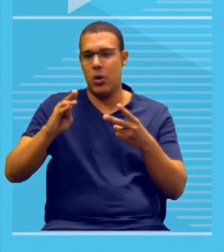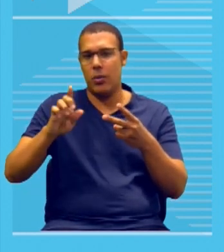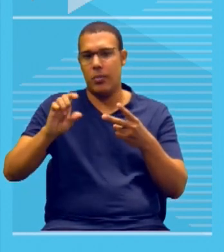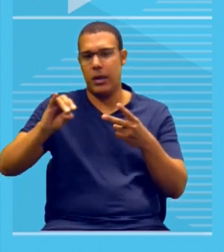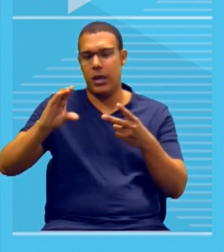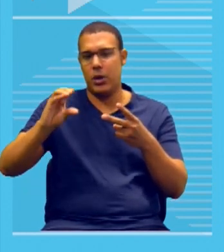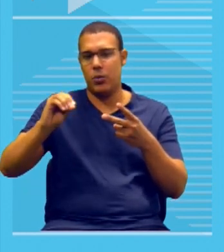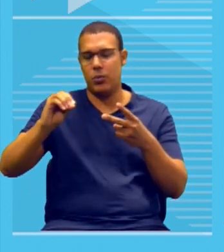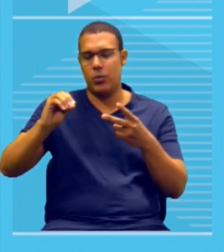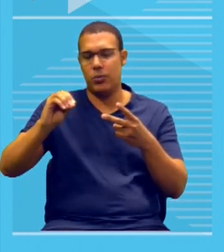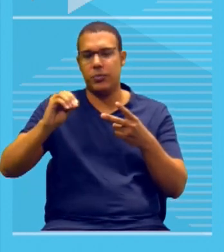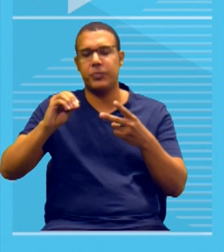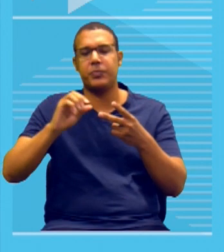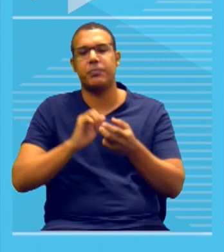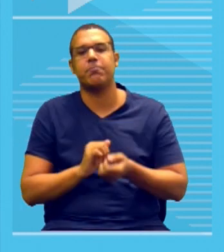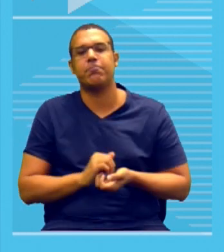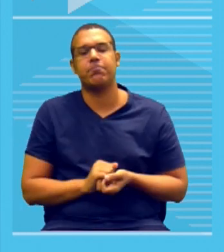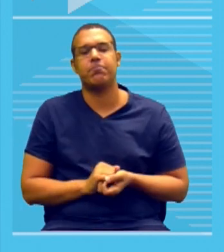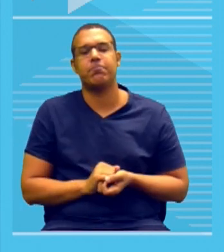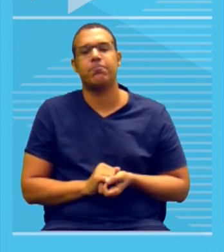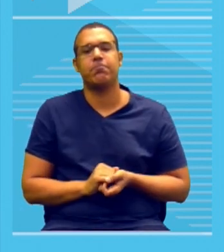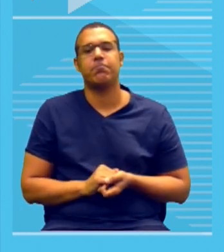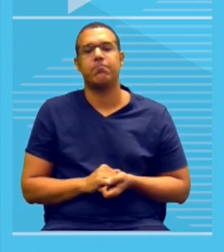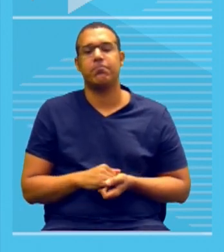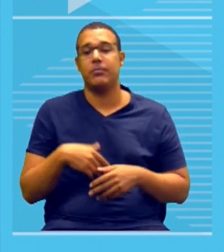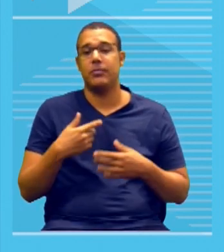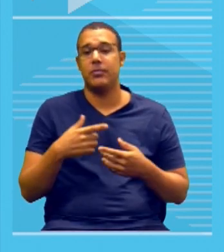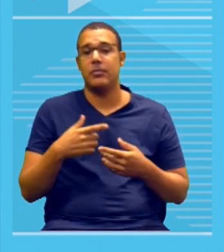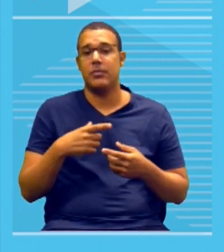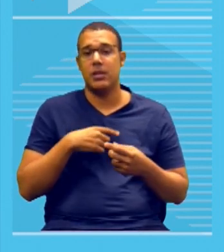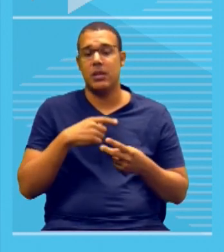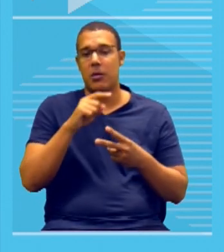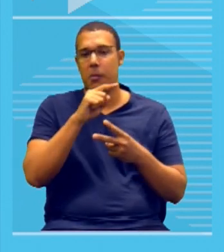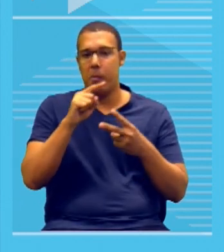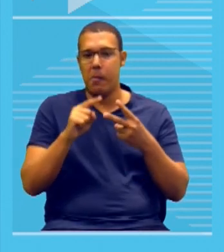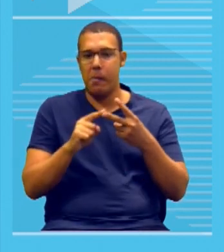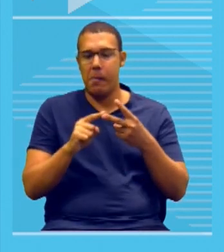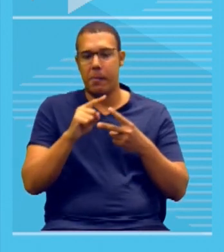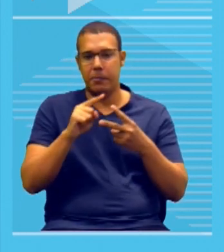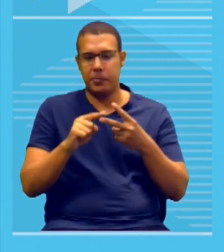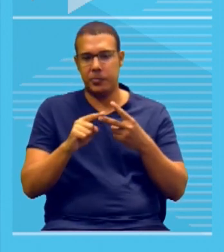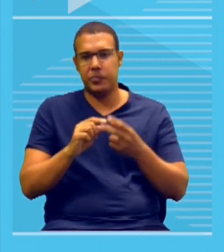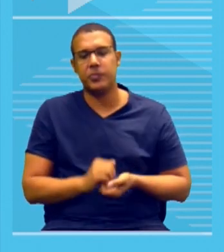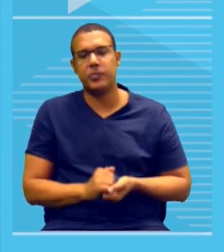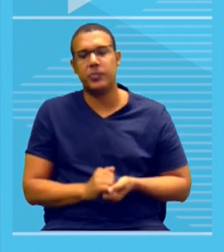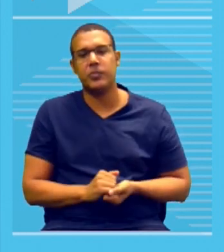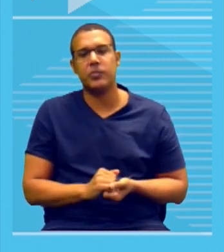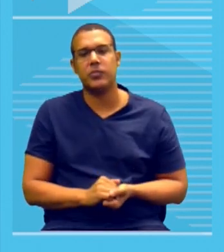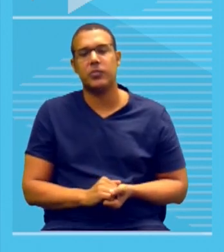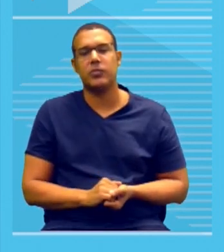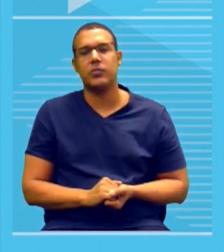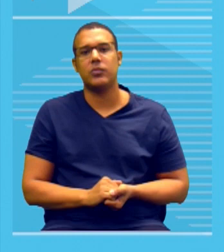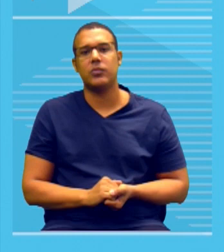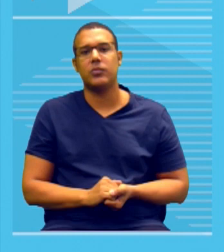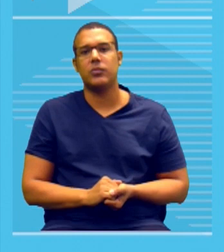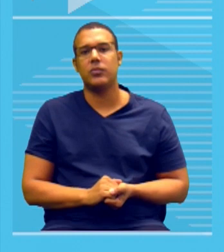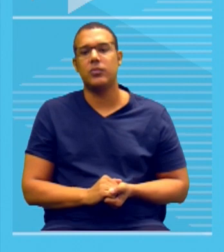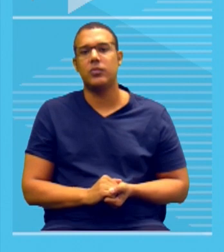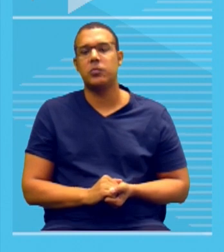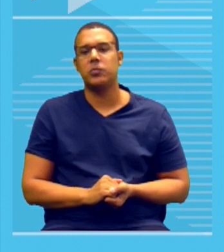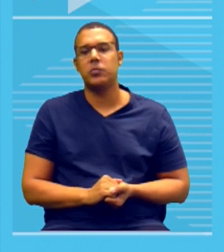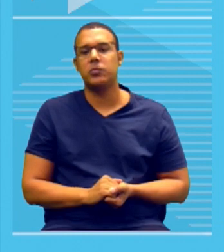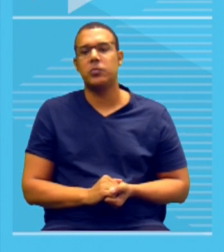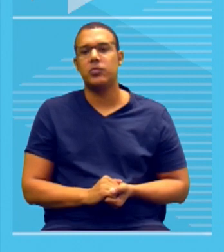tá bom pronomes pessoais né eles aparecem em dois casos caso